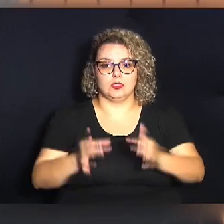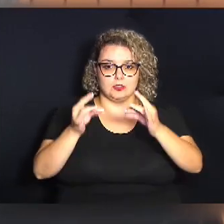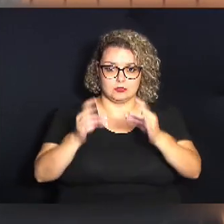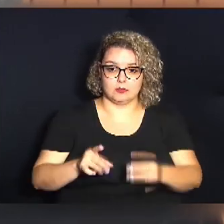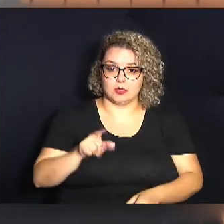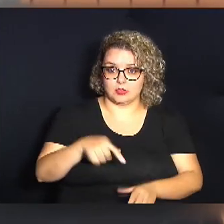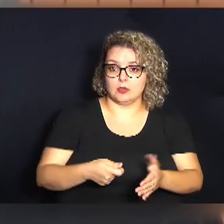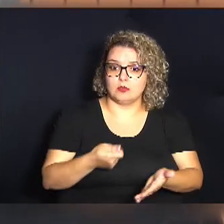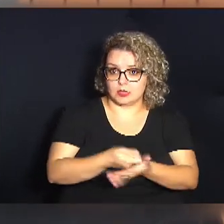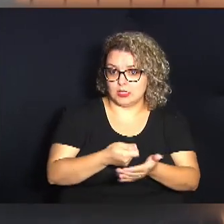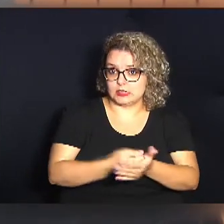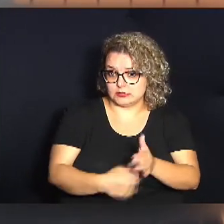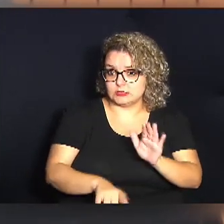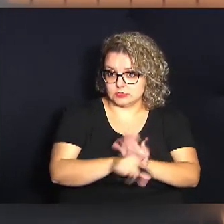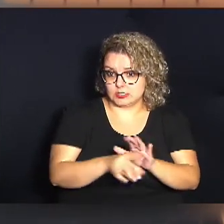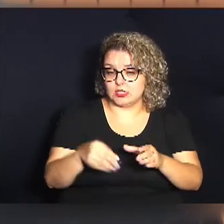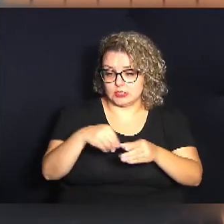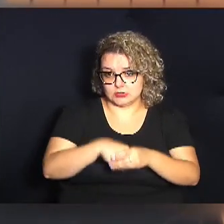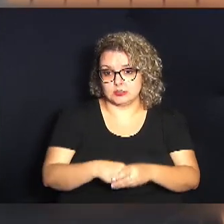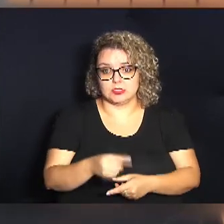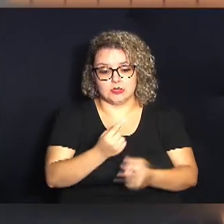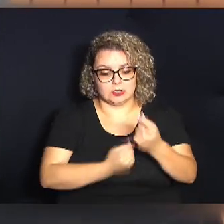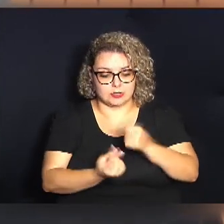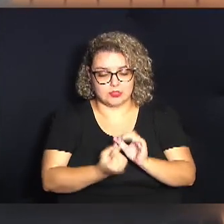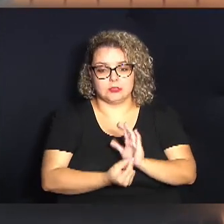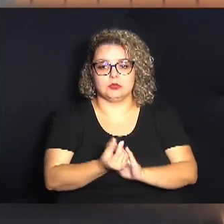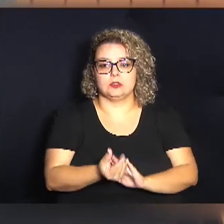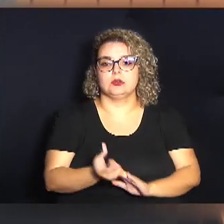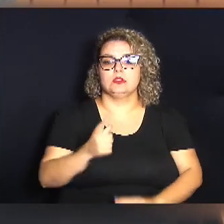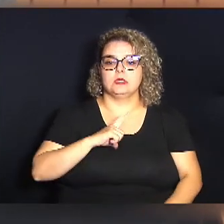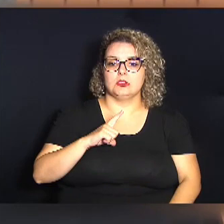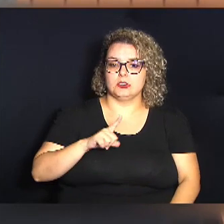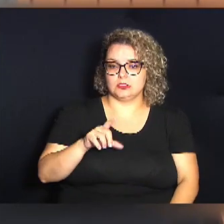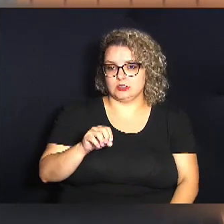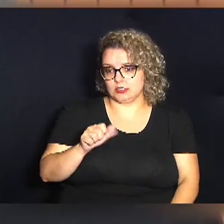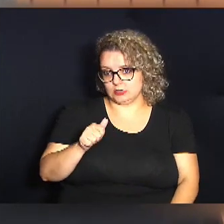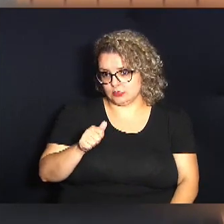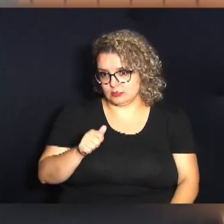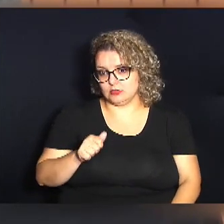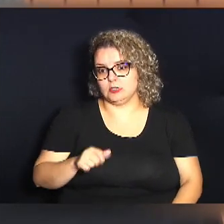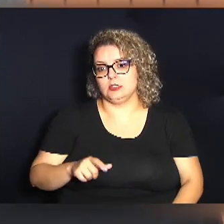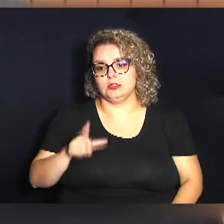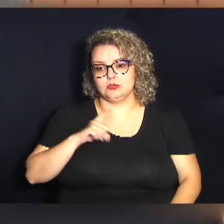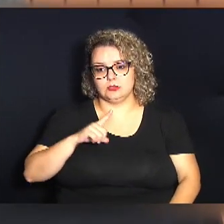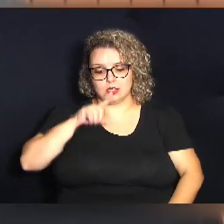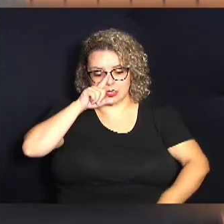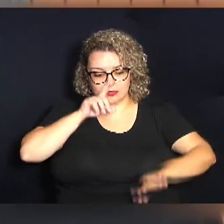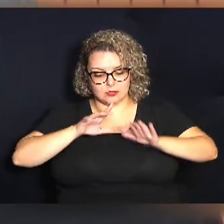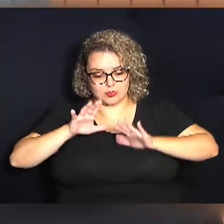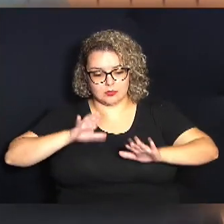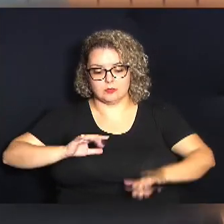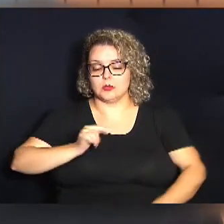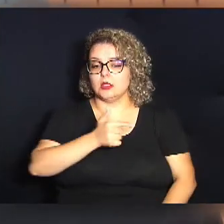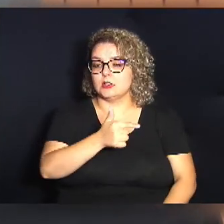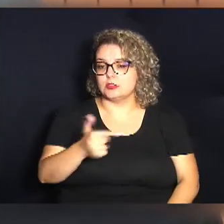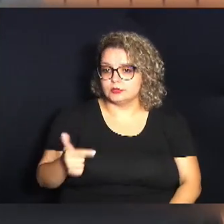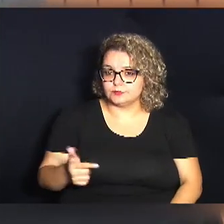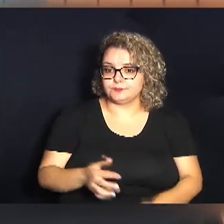exigência legal. Está dentro do orçamento, está previsto na LOA, nós tomamos todo o cuidado para que não ficasse